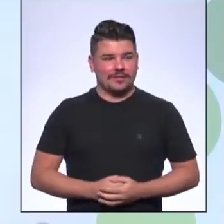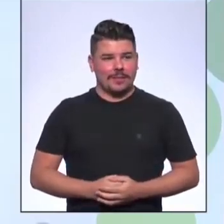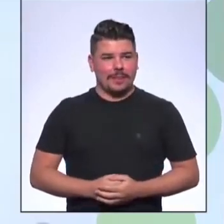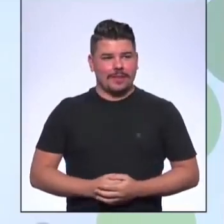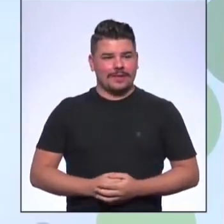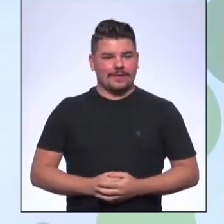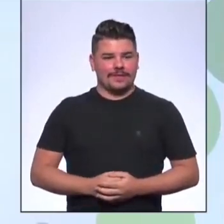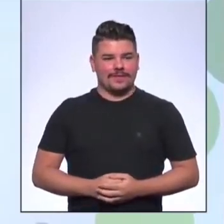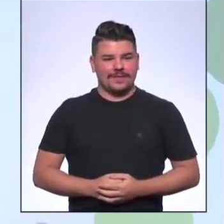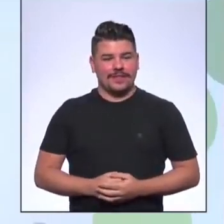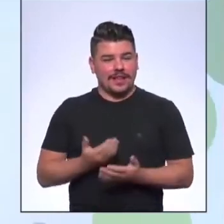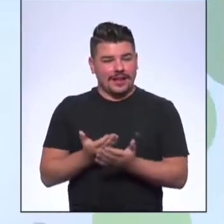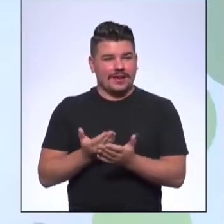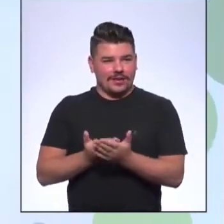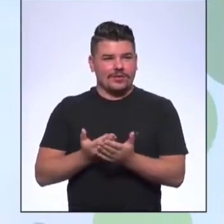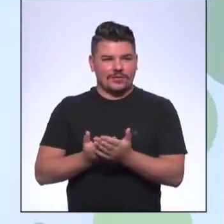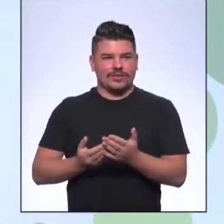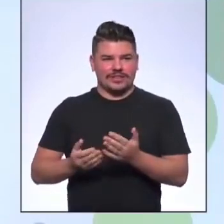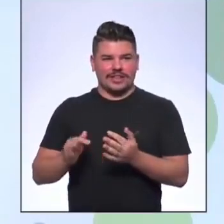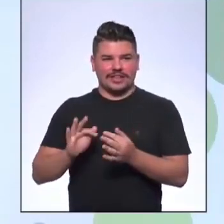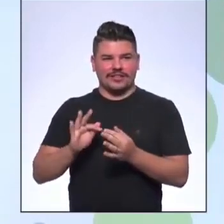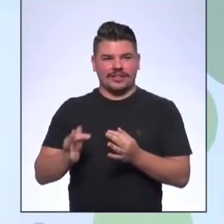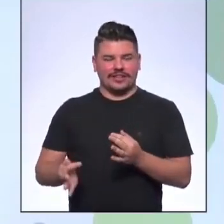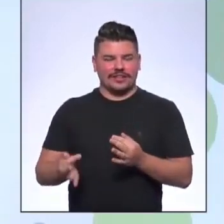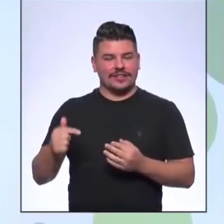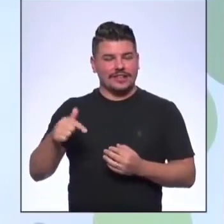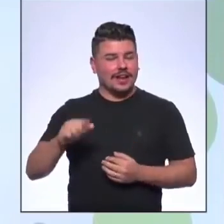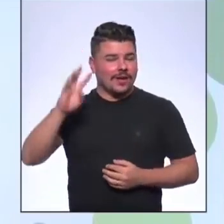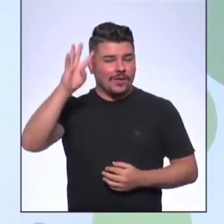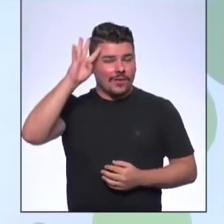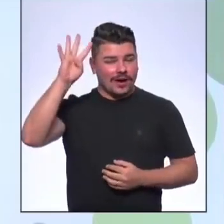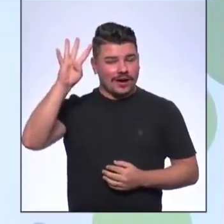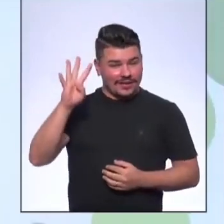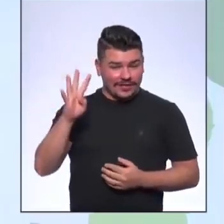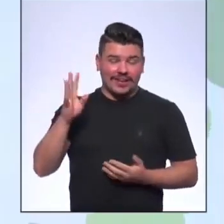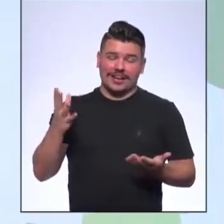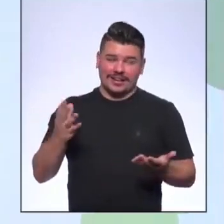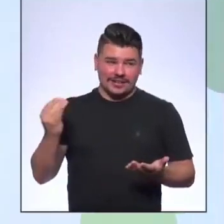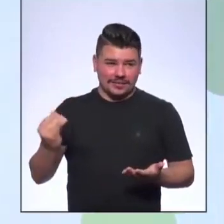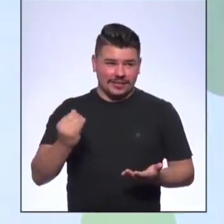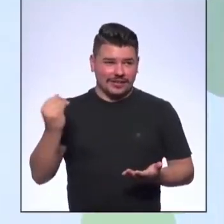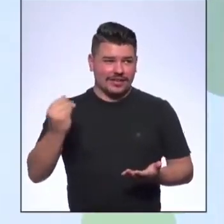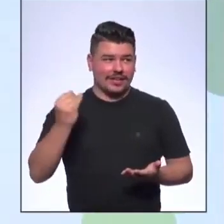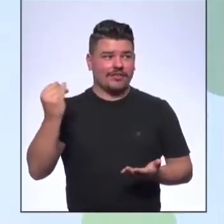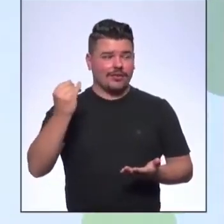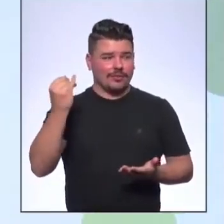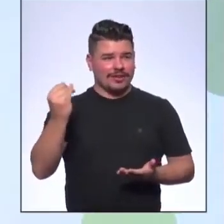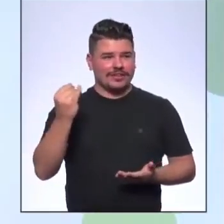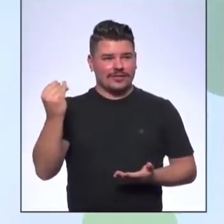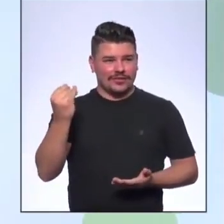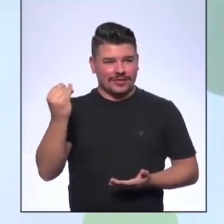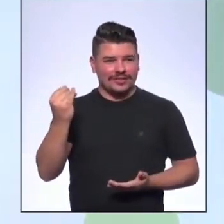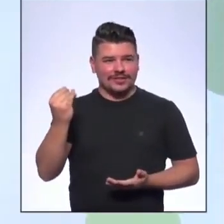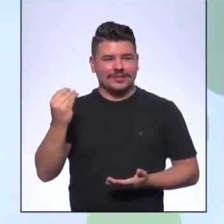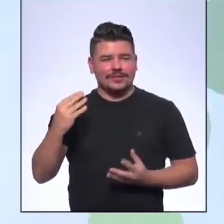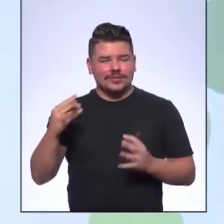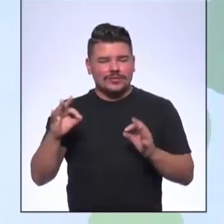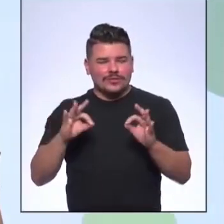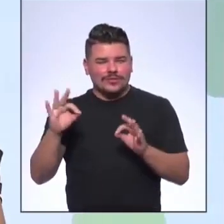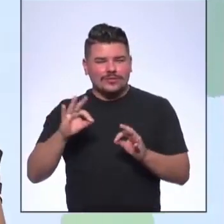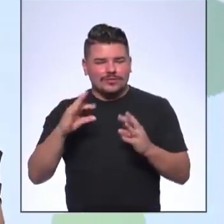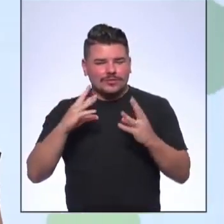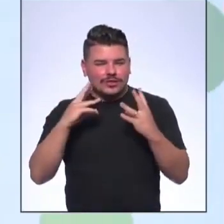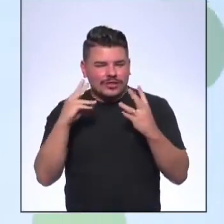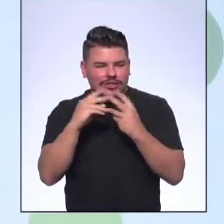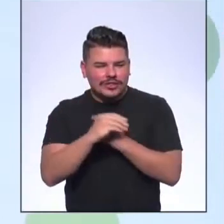de física de quarta-feira, isso que é importante, certo? Todo mundo aí bonitinho, com o caderno na